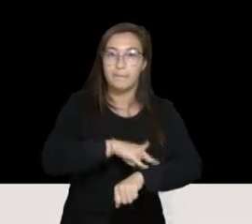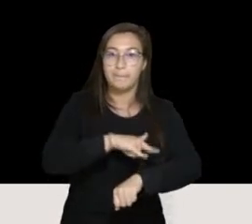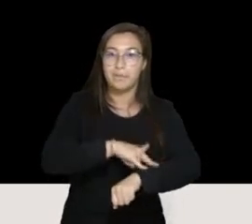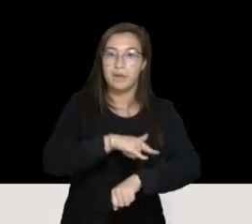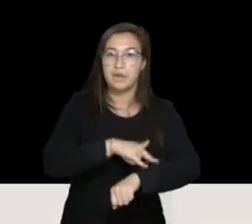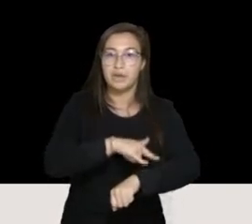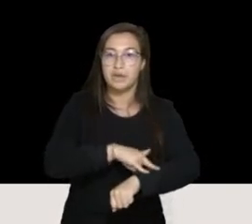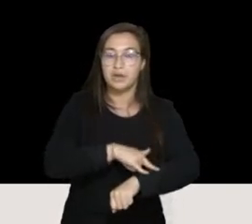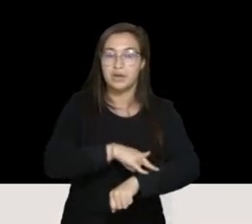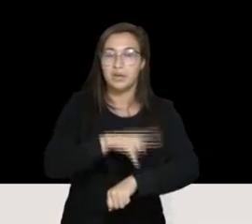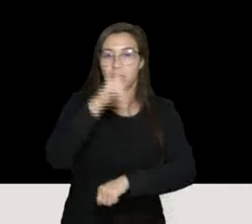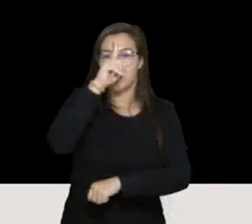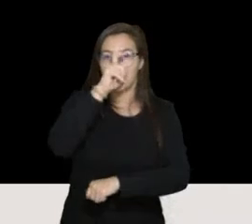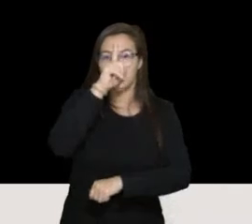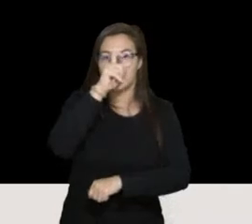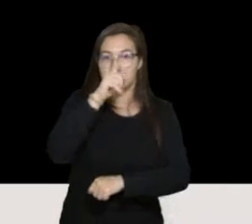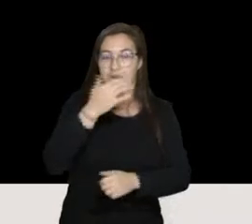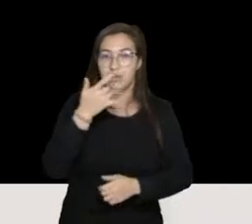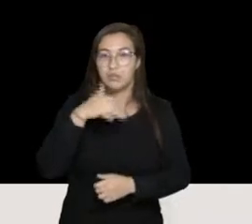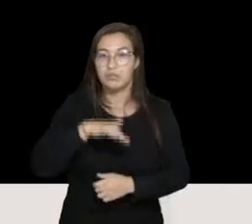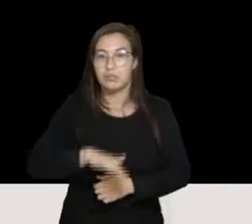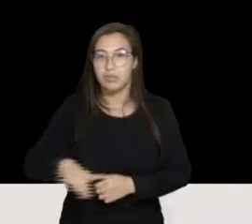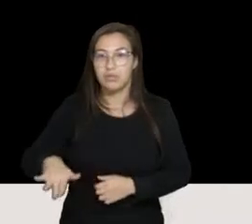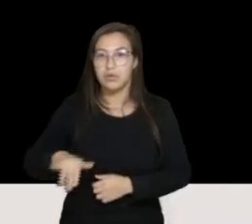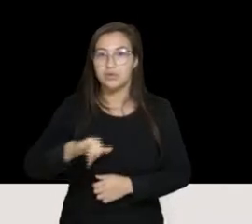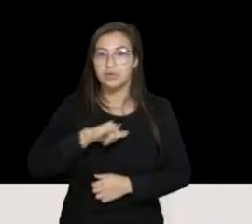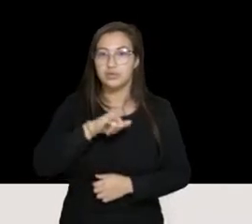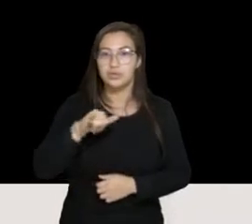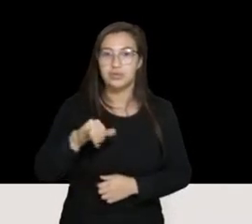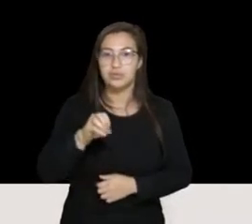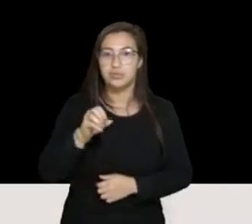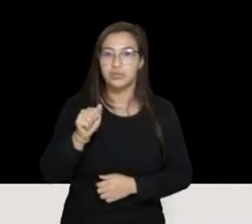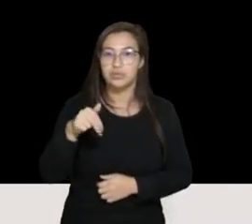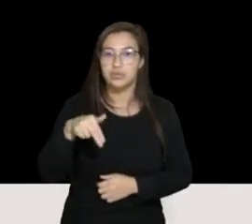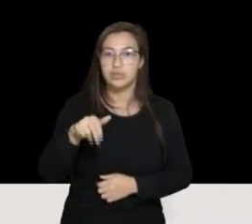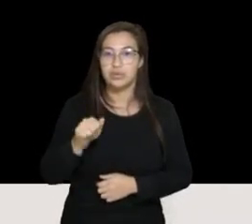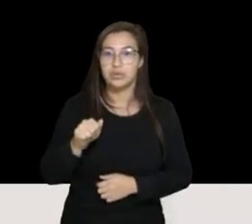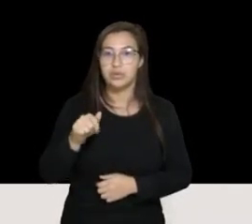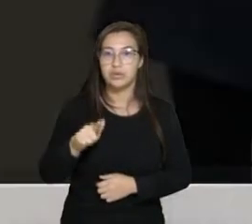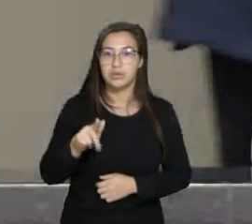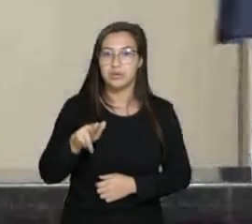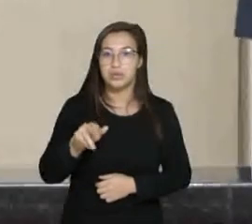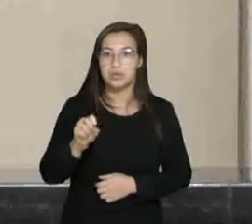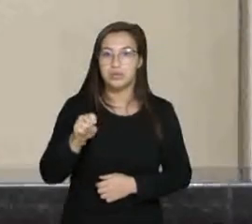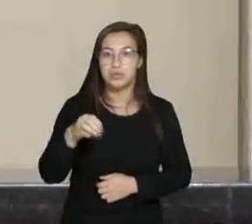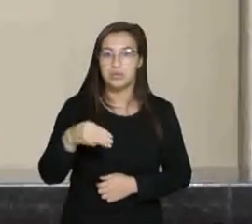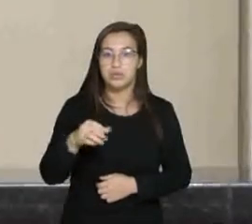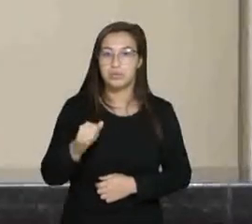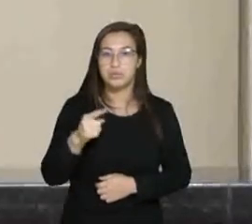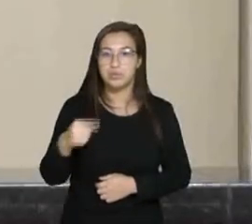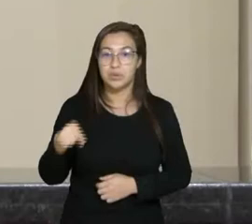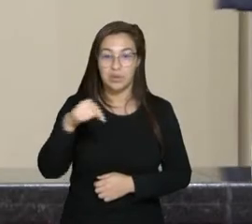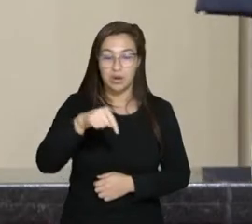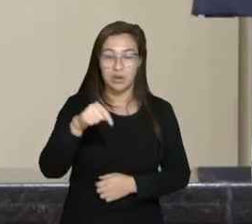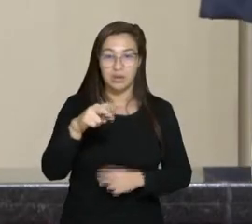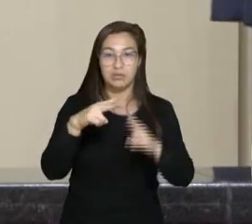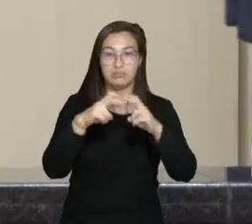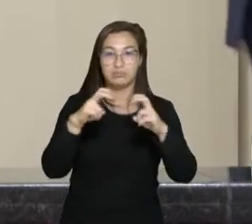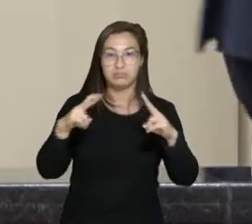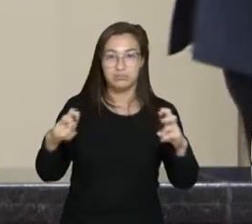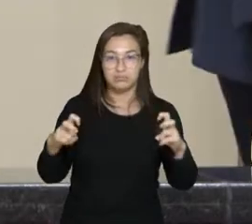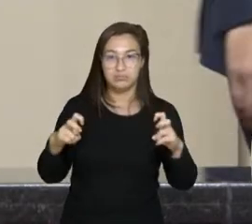Hospital Infantil Joana de Gusmão localizar no município de Florianópolis em discussão